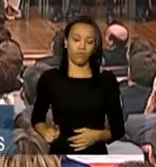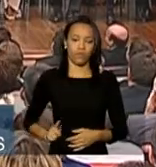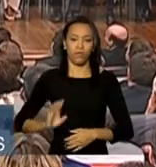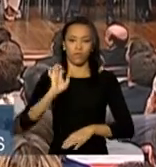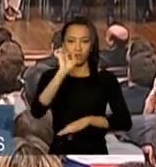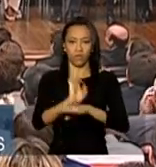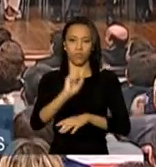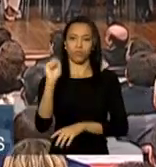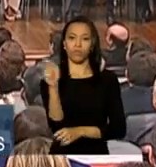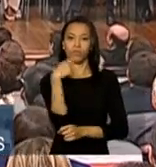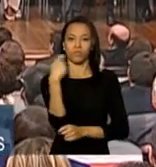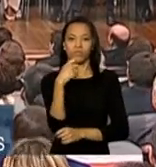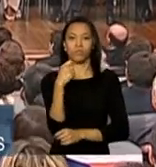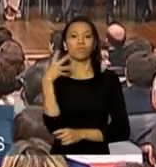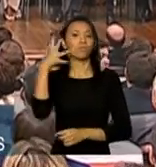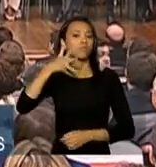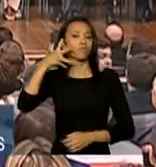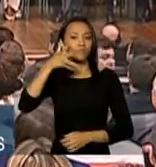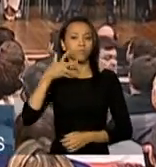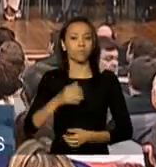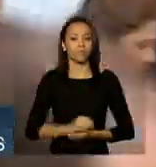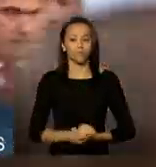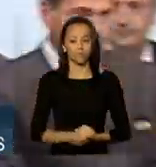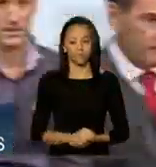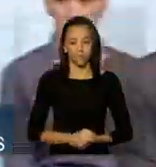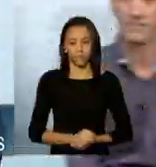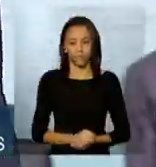Grande do Sul, Tarso Genro.